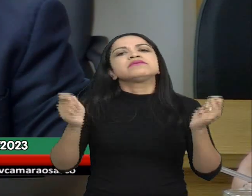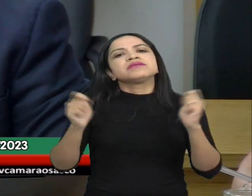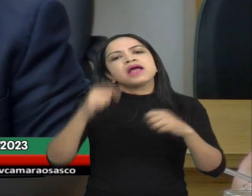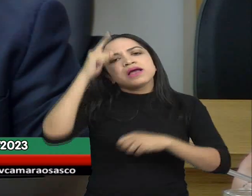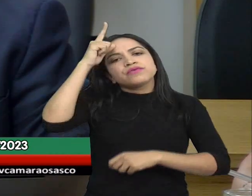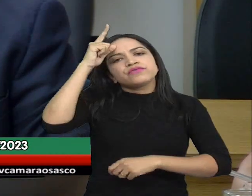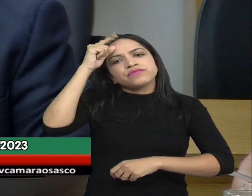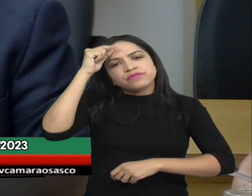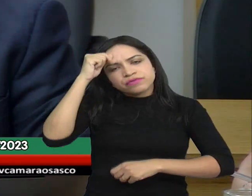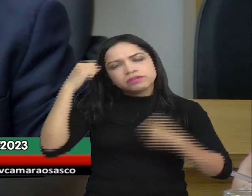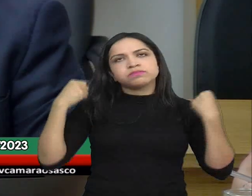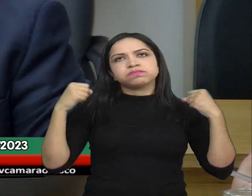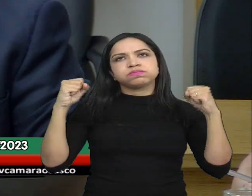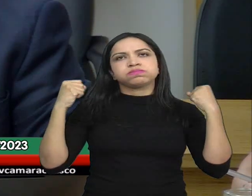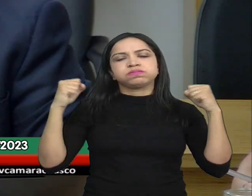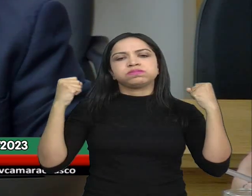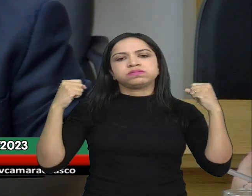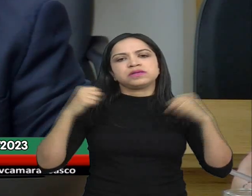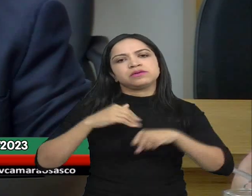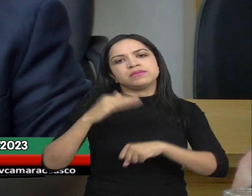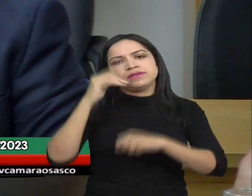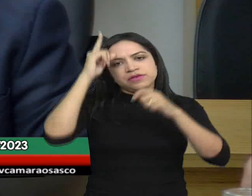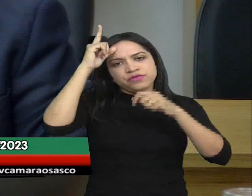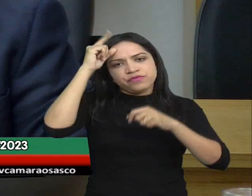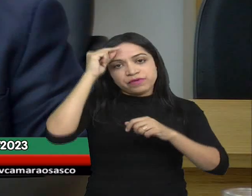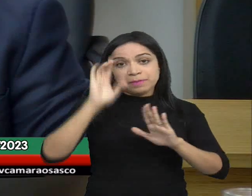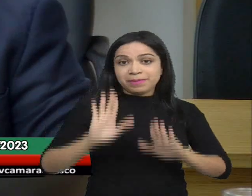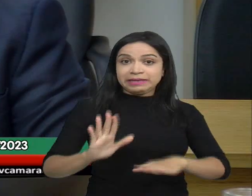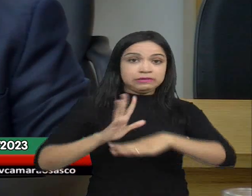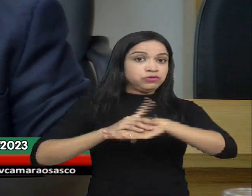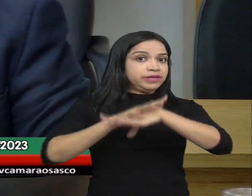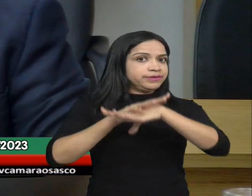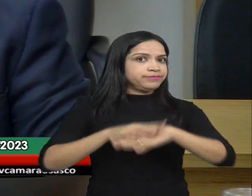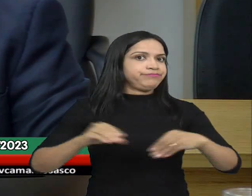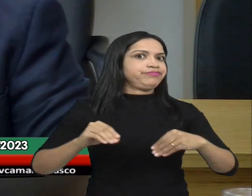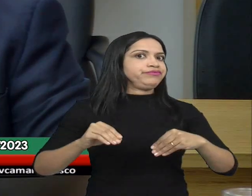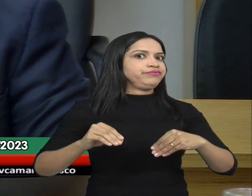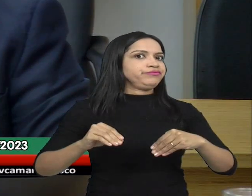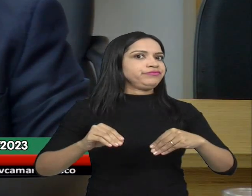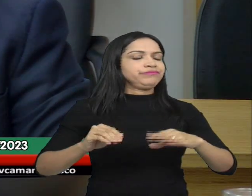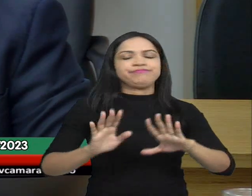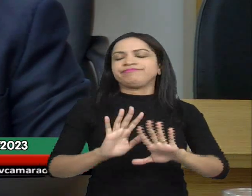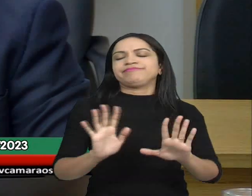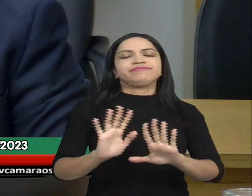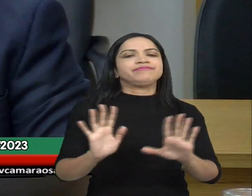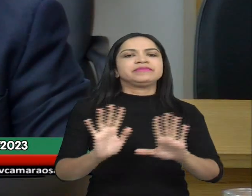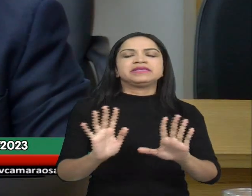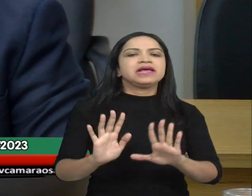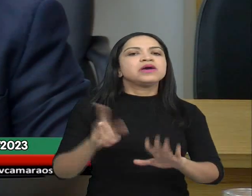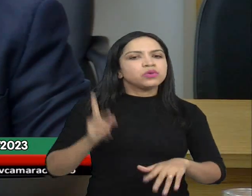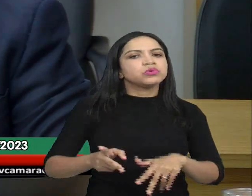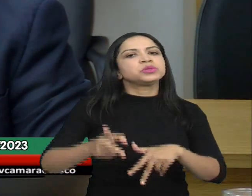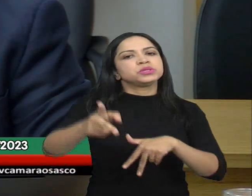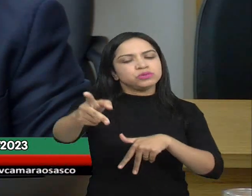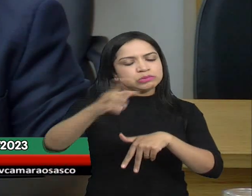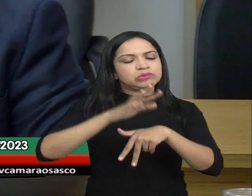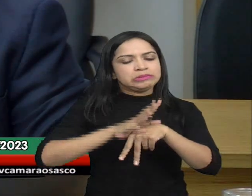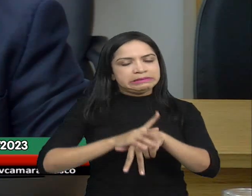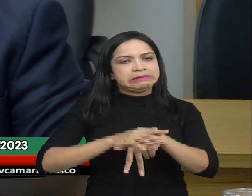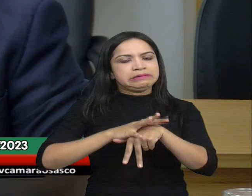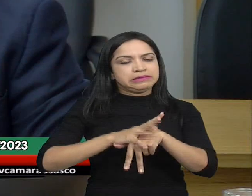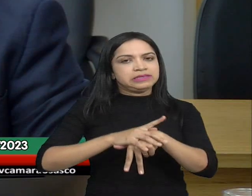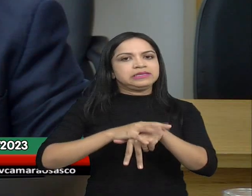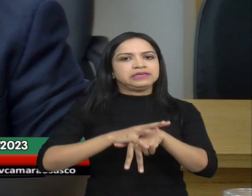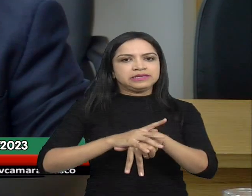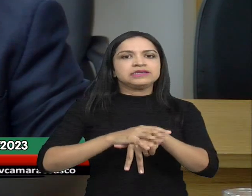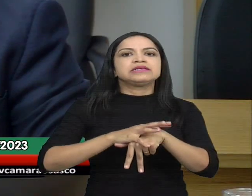a doença, a gente não tira. A doença do entupimento, ela está lá, ela fica com o paciente, então, depois de